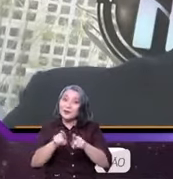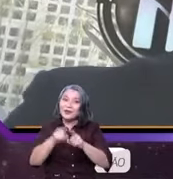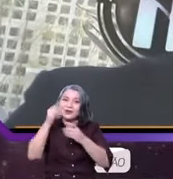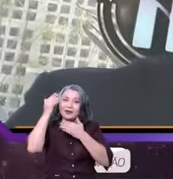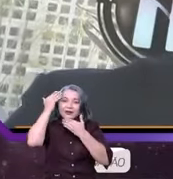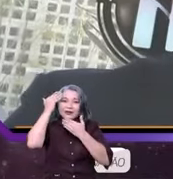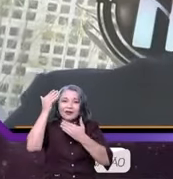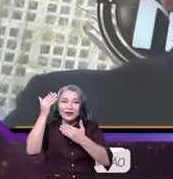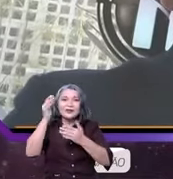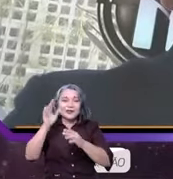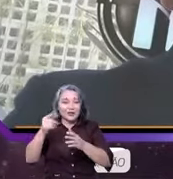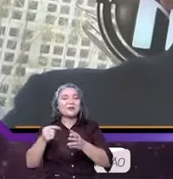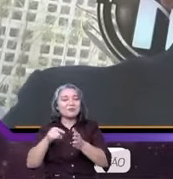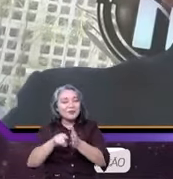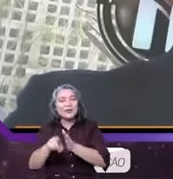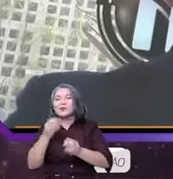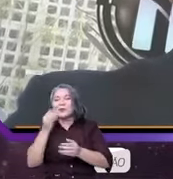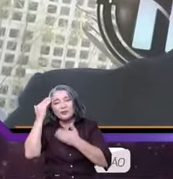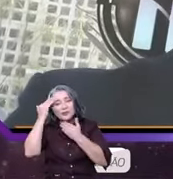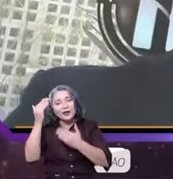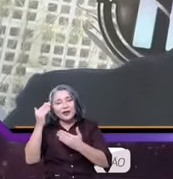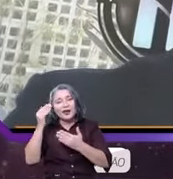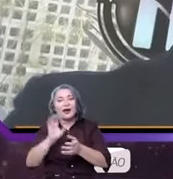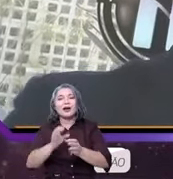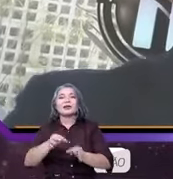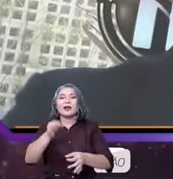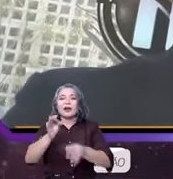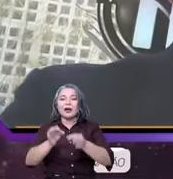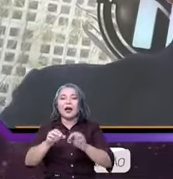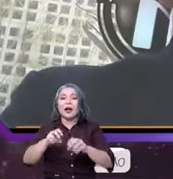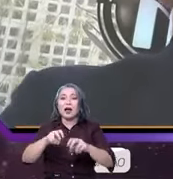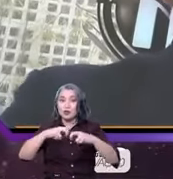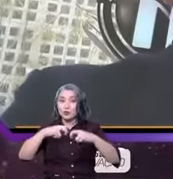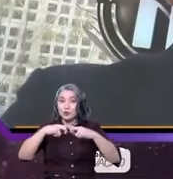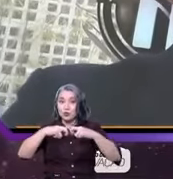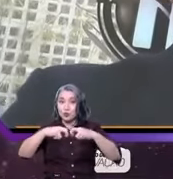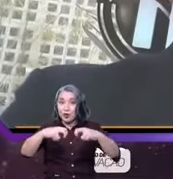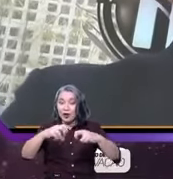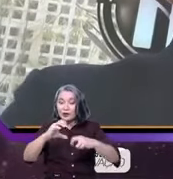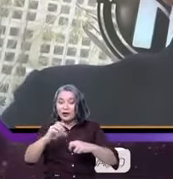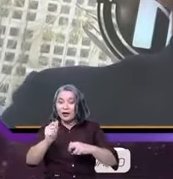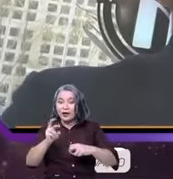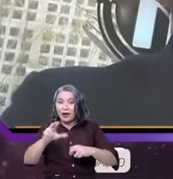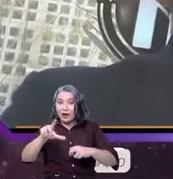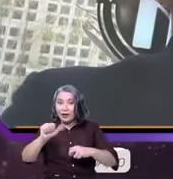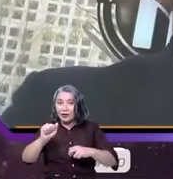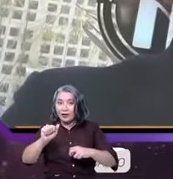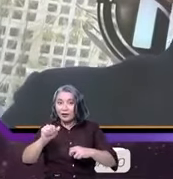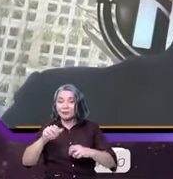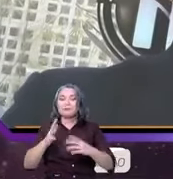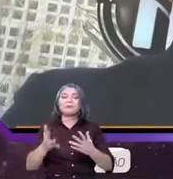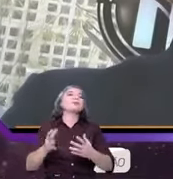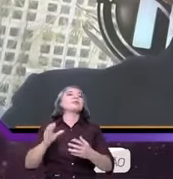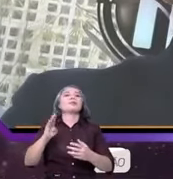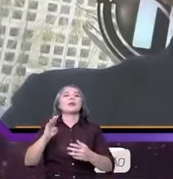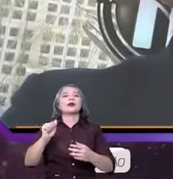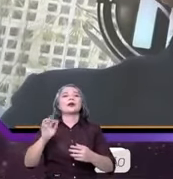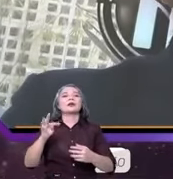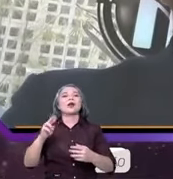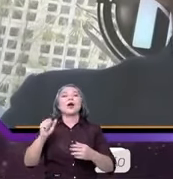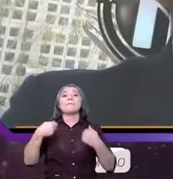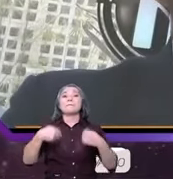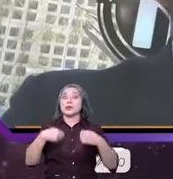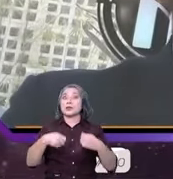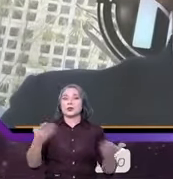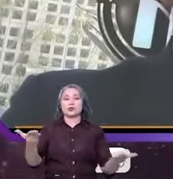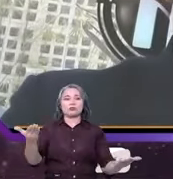intervenção da jurada Carla Beatriz, onde ela coloca o seguinte: creio que seja interessante traçar um paralelo